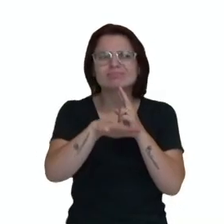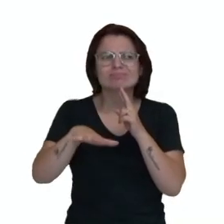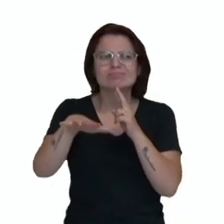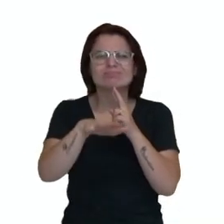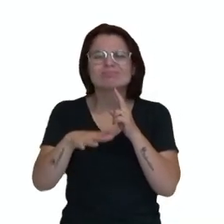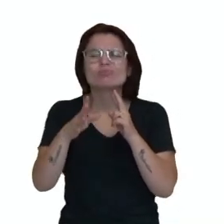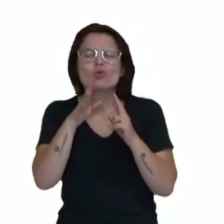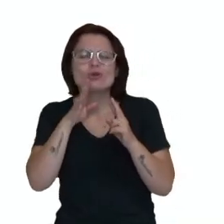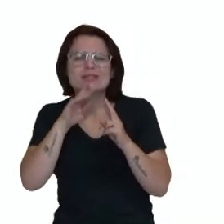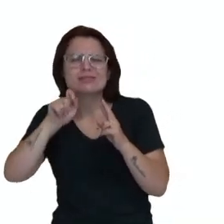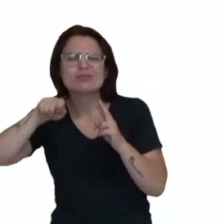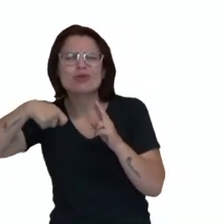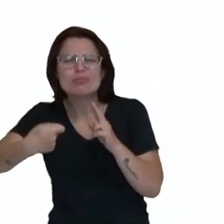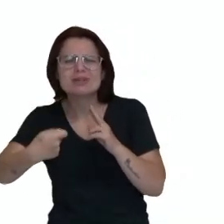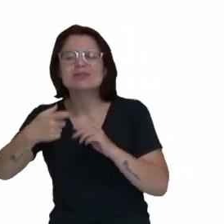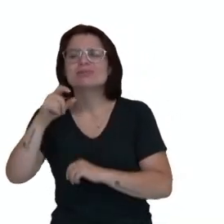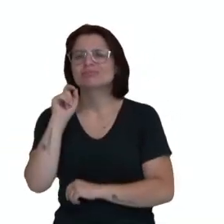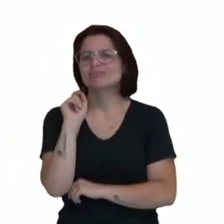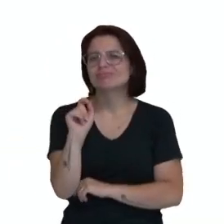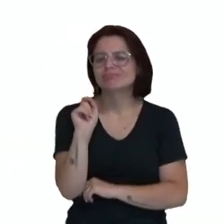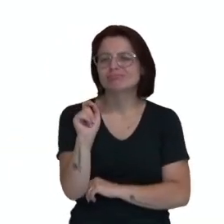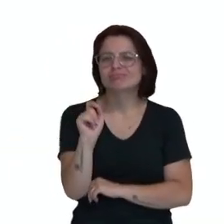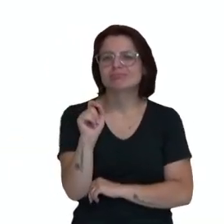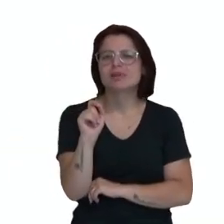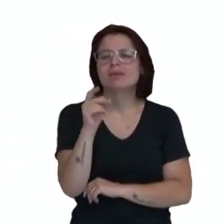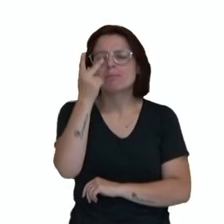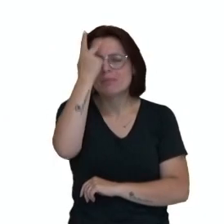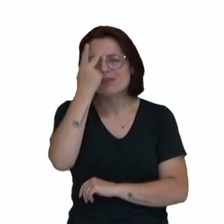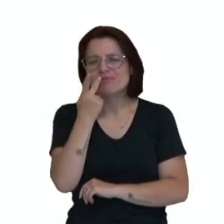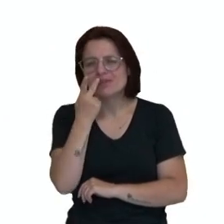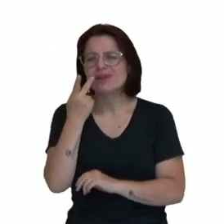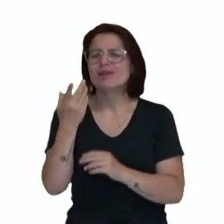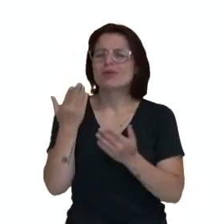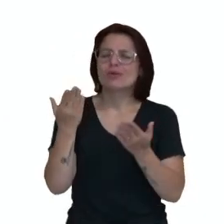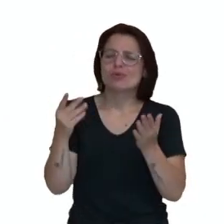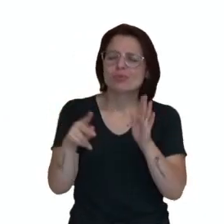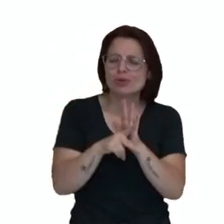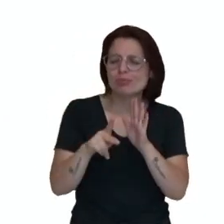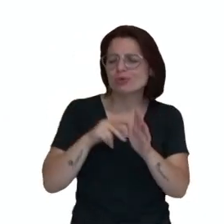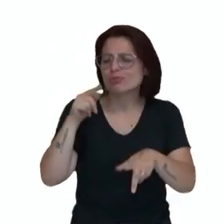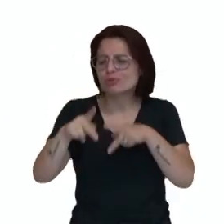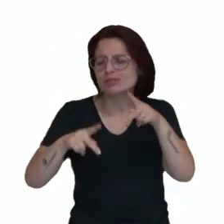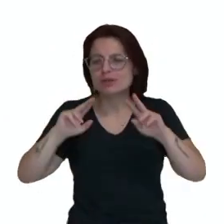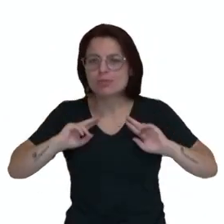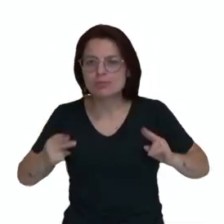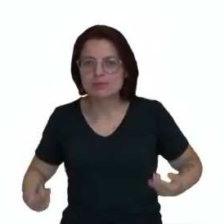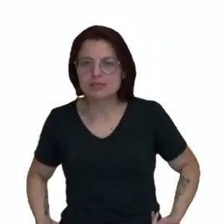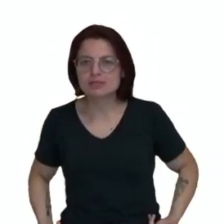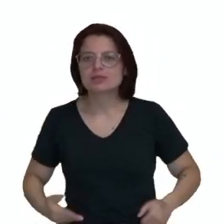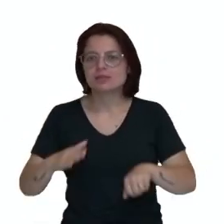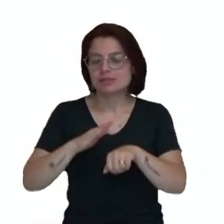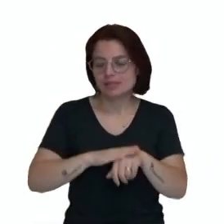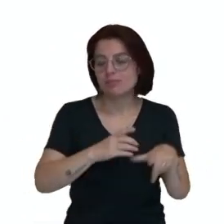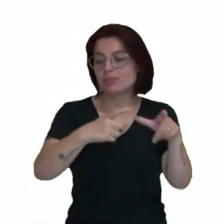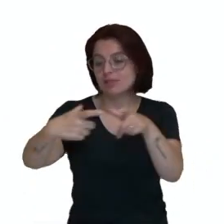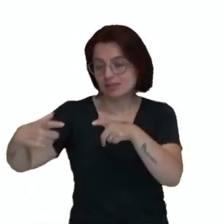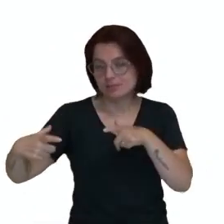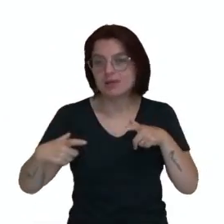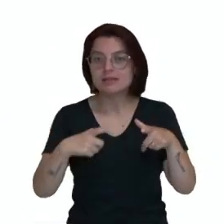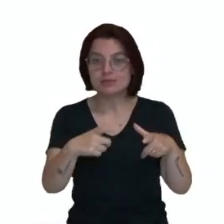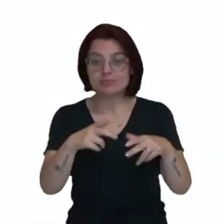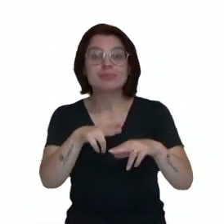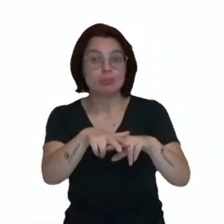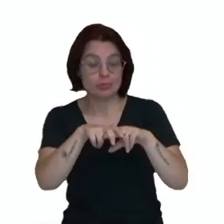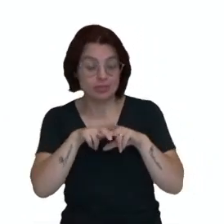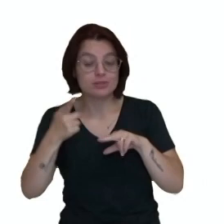esse conhecimento sobre o perfil e a evolução das populações humanas no tempo e no espaço. E é para isso que a